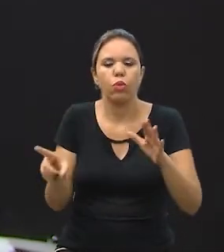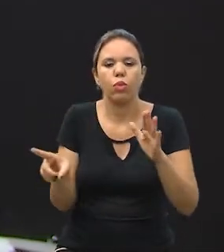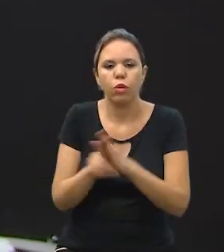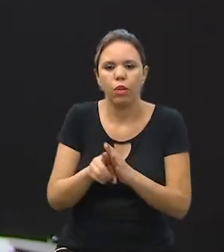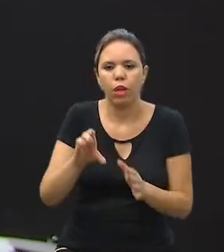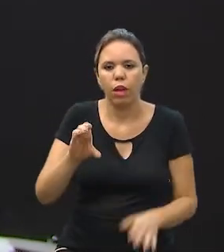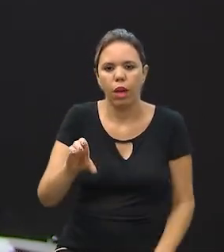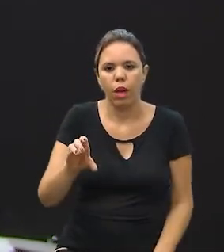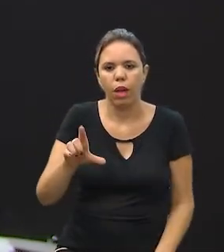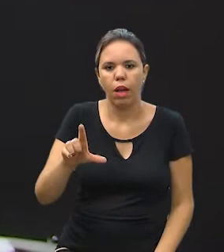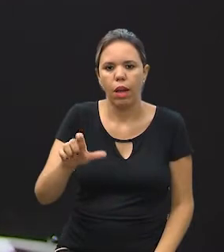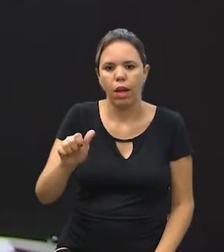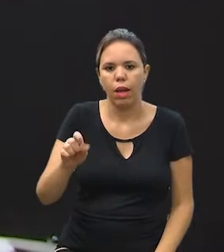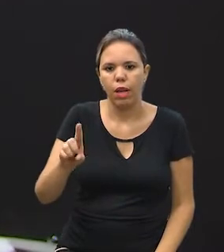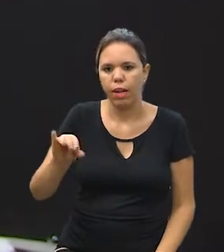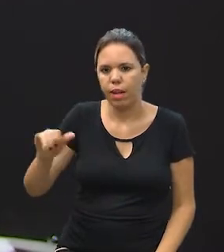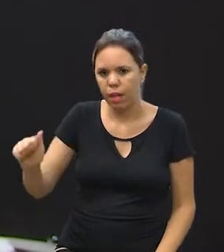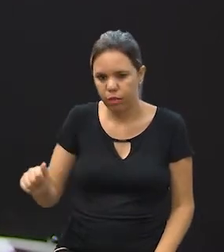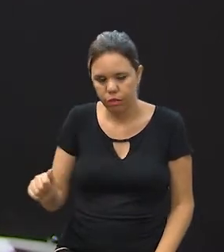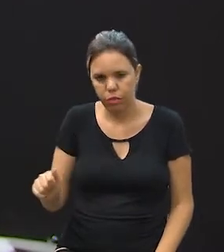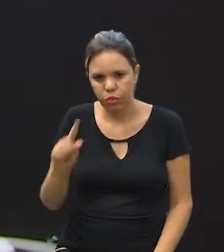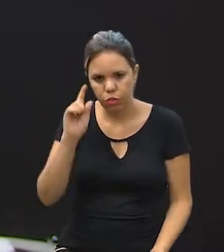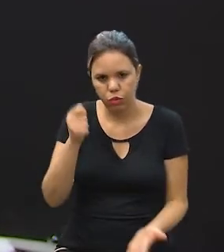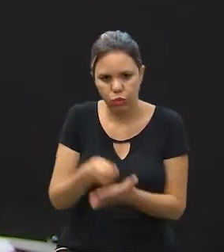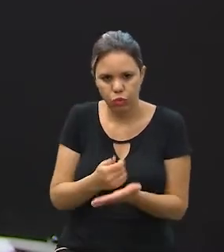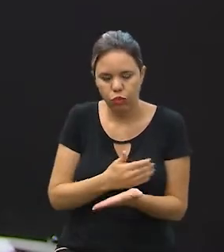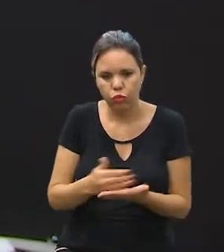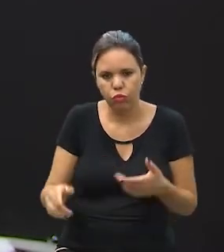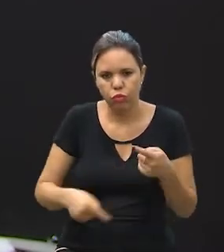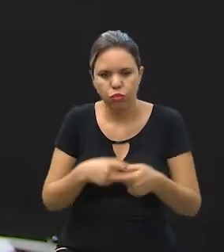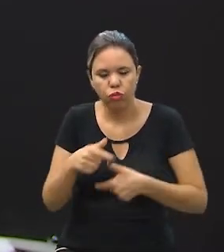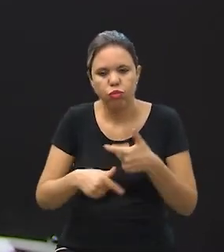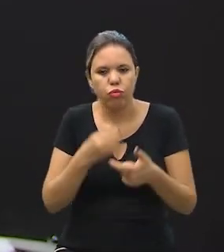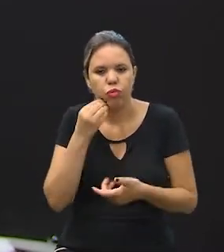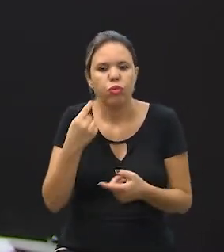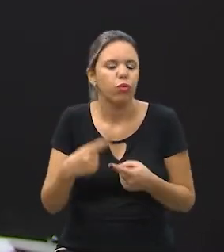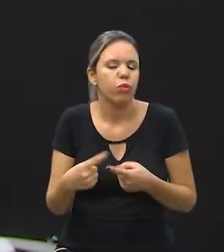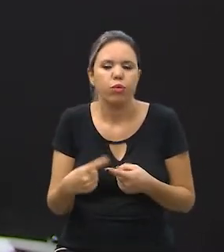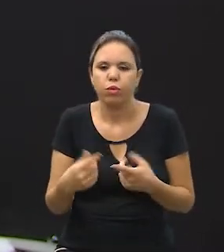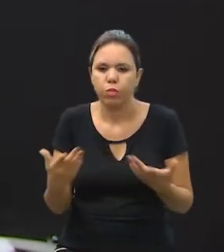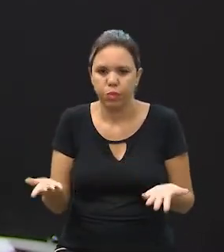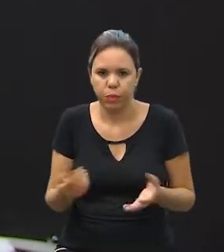Cláudia, você e ela decidiram por esse nicho de mercado, por quê?